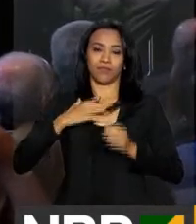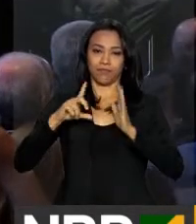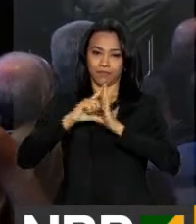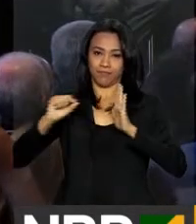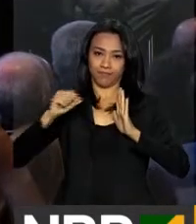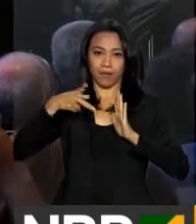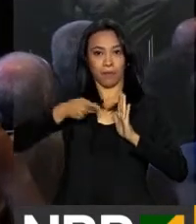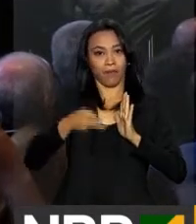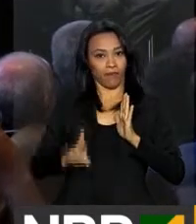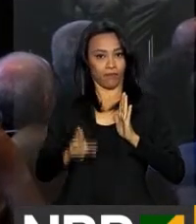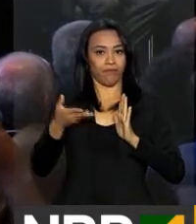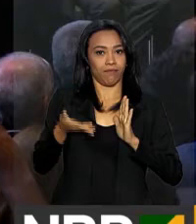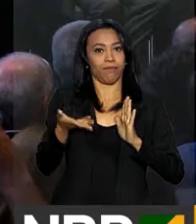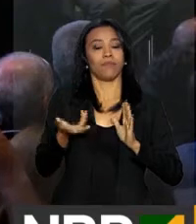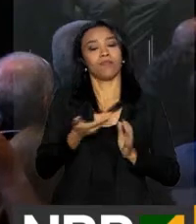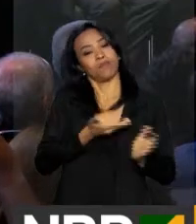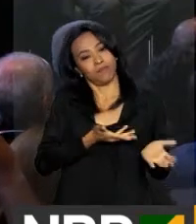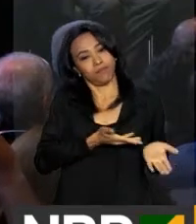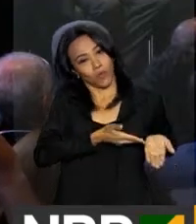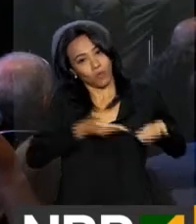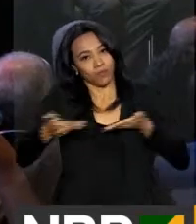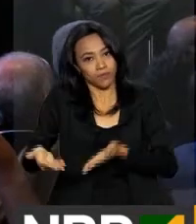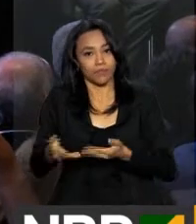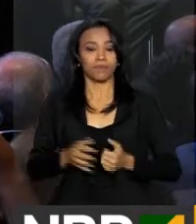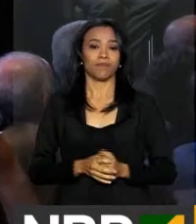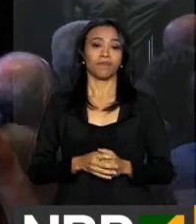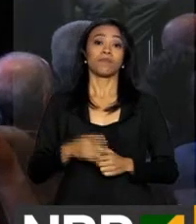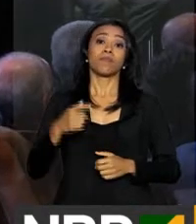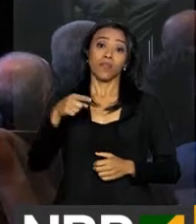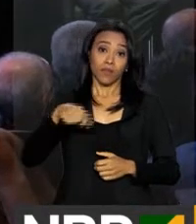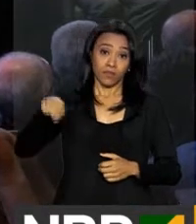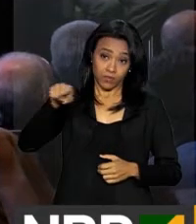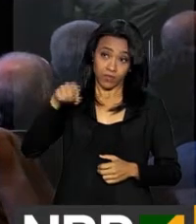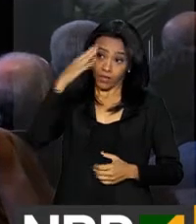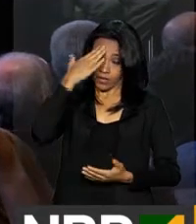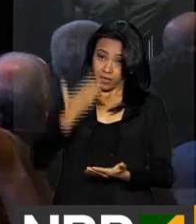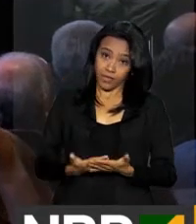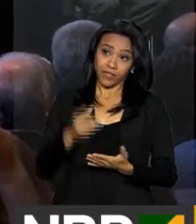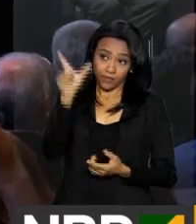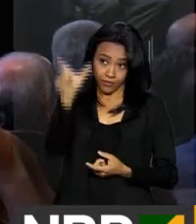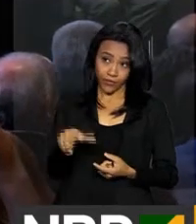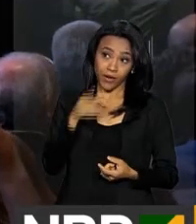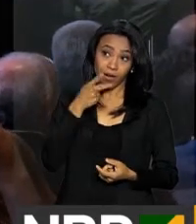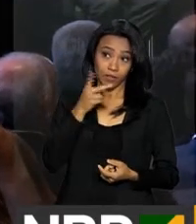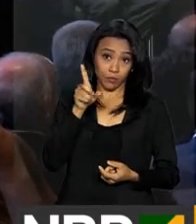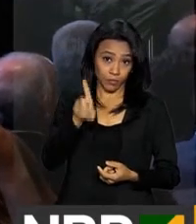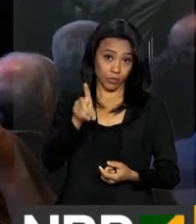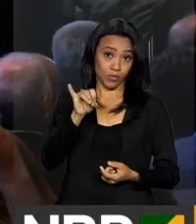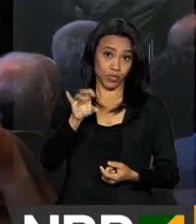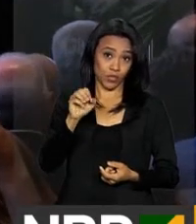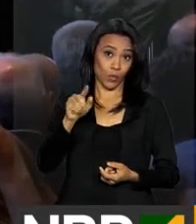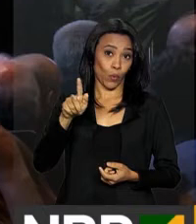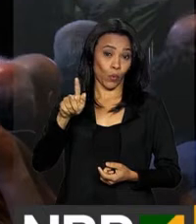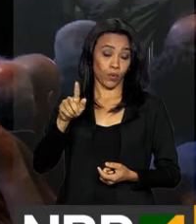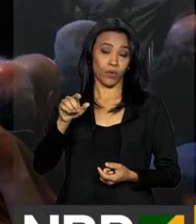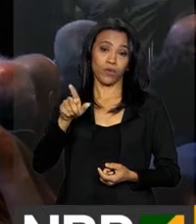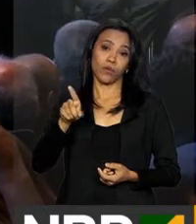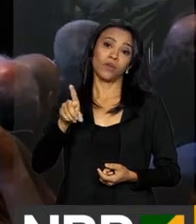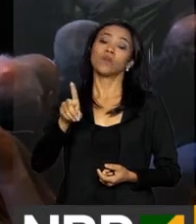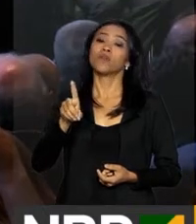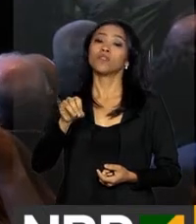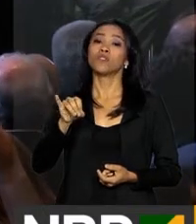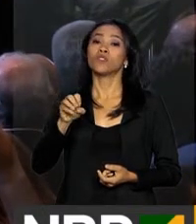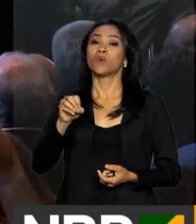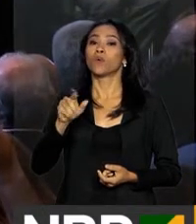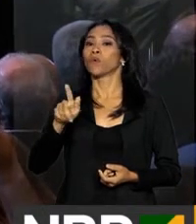primeira sugestão. Creio, Robson e André, viu, Diogo, que esta é uma homenagem que nós fazemos a